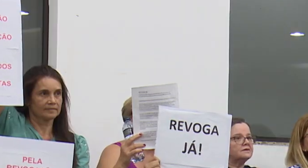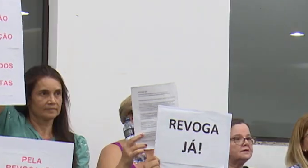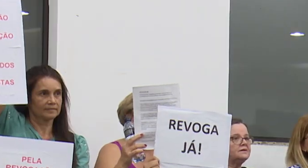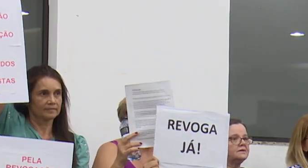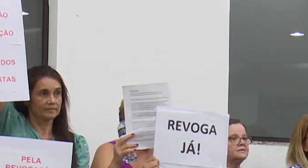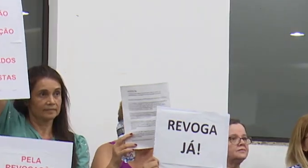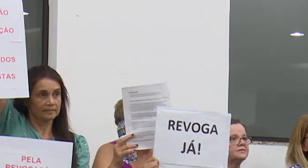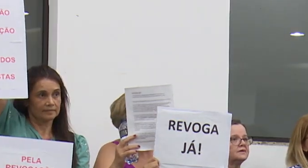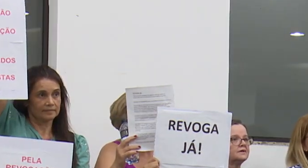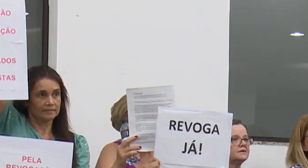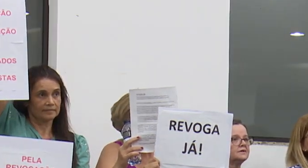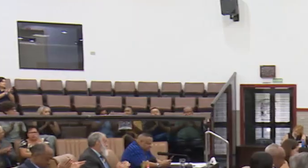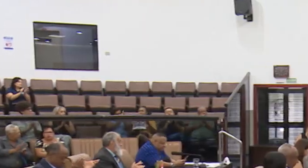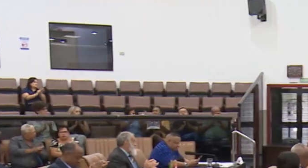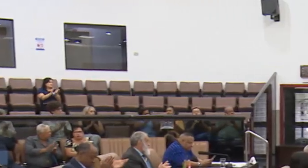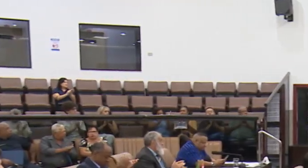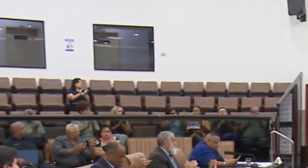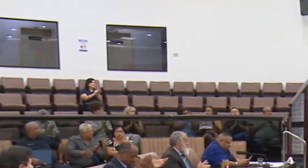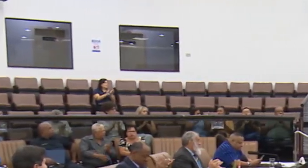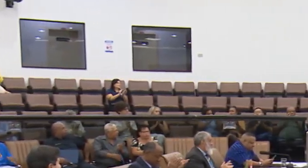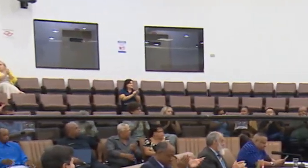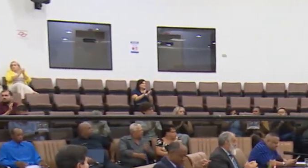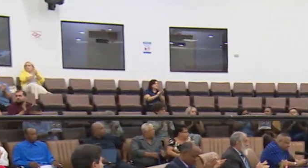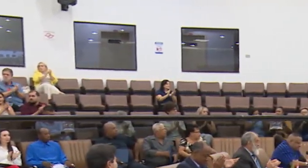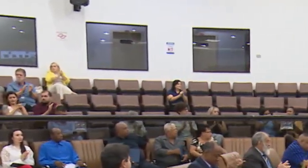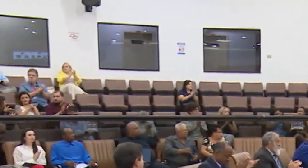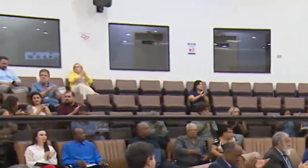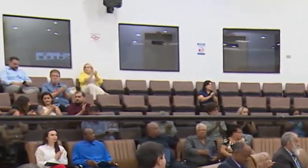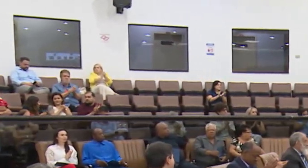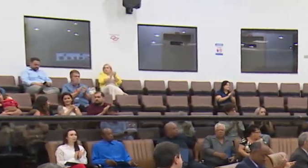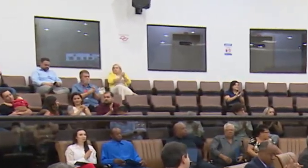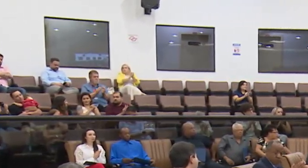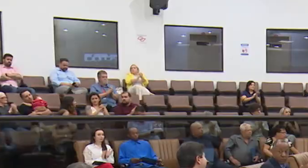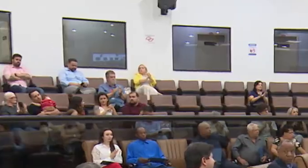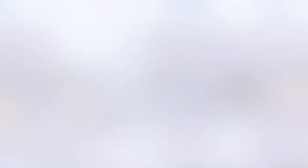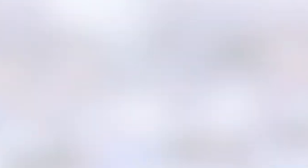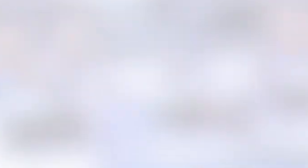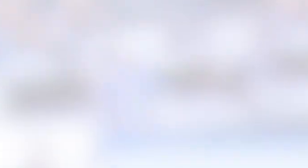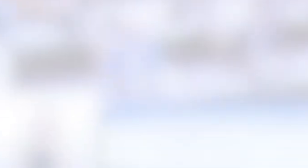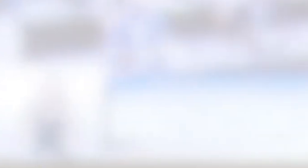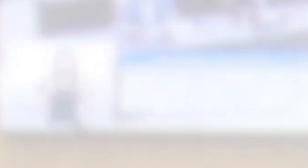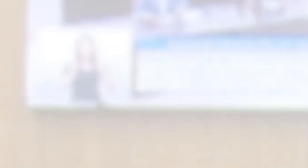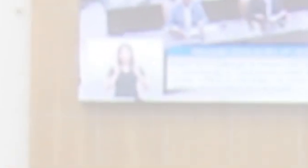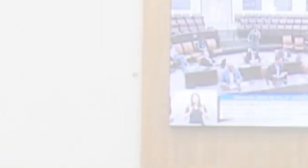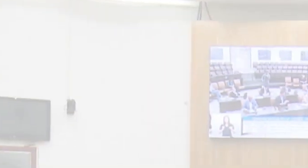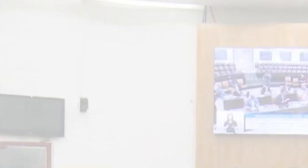Facebook e nosso site oficial. Este foi o resumo da sessão e até a próxima semana.